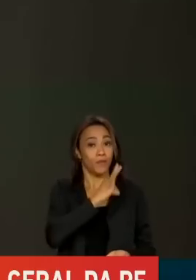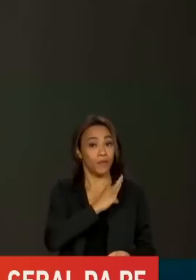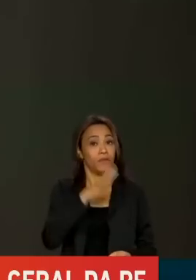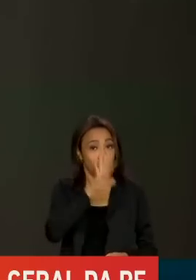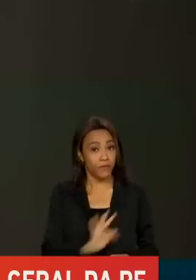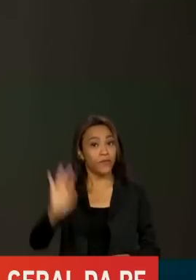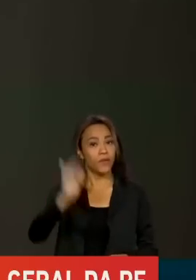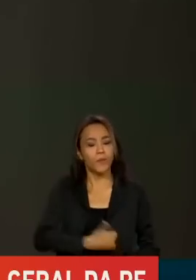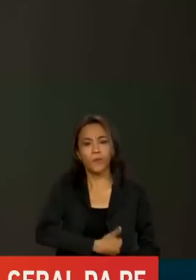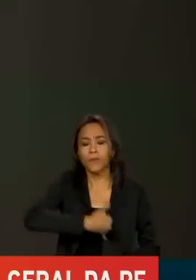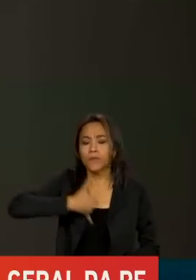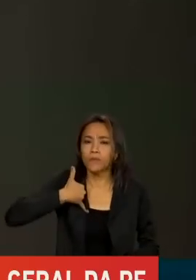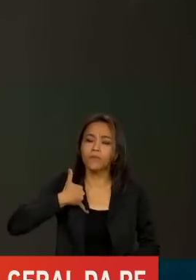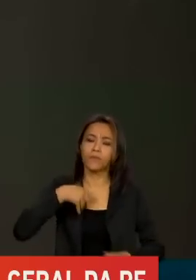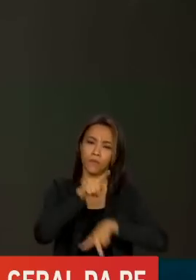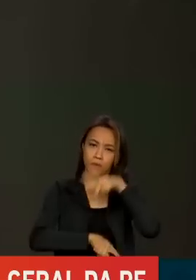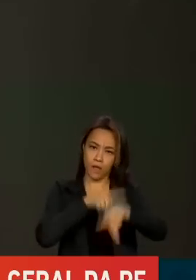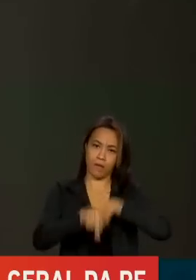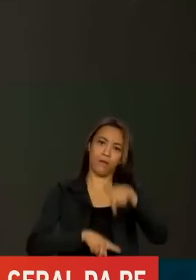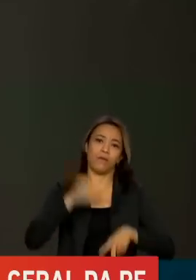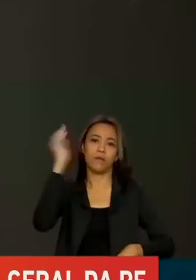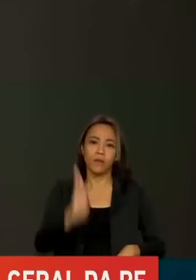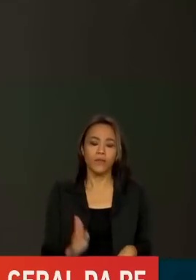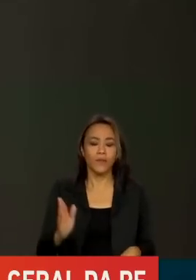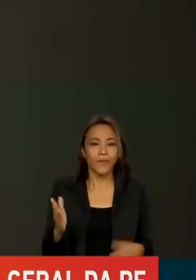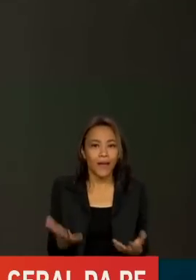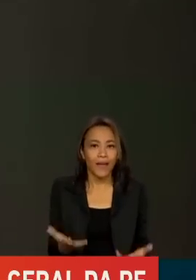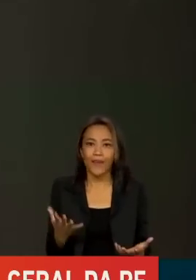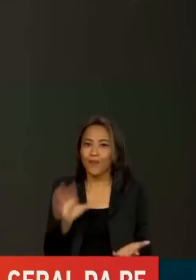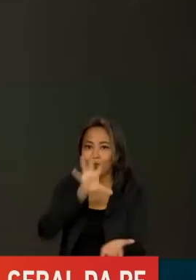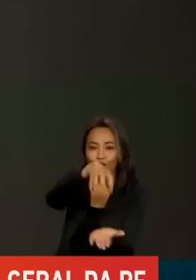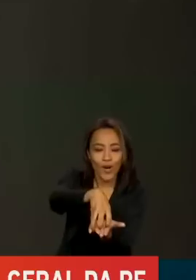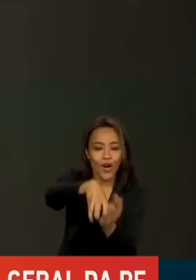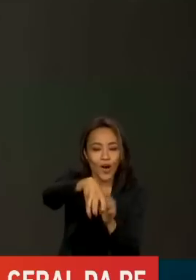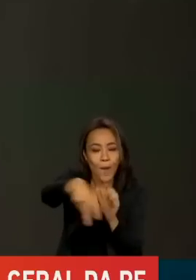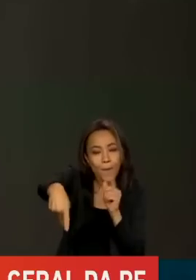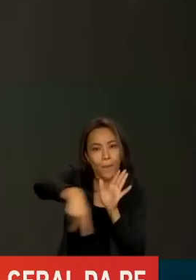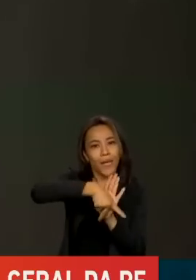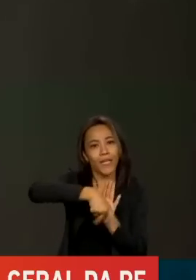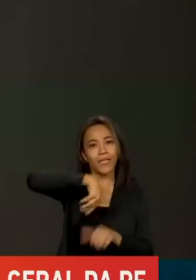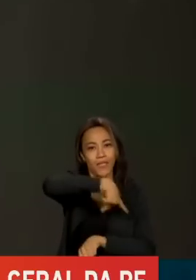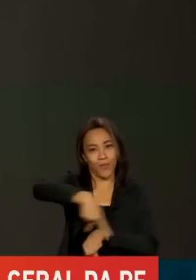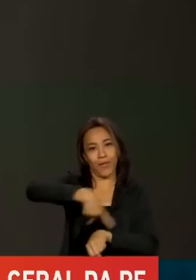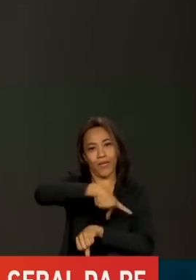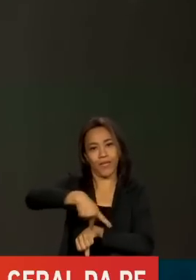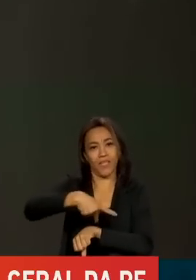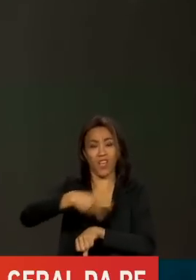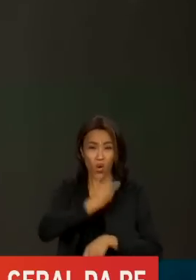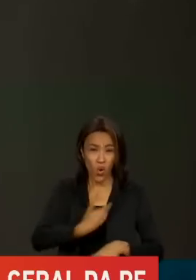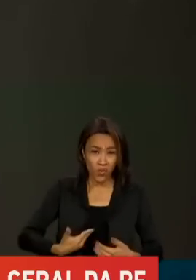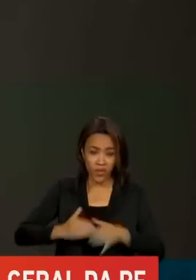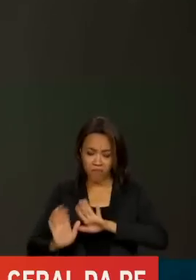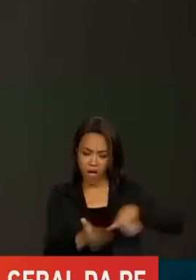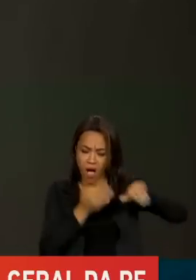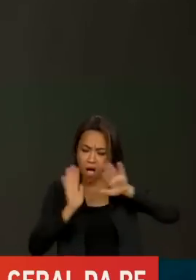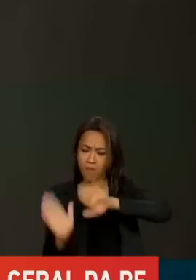orgulho é do povo brasileiro a polícia federal é um órgão de estado os governos passam é a Polícia